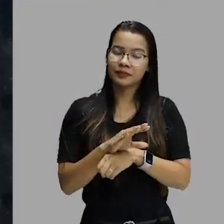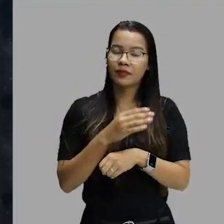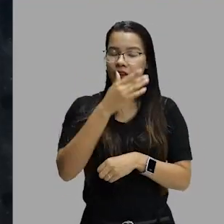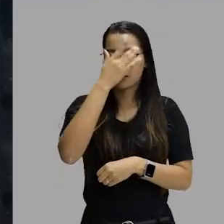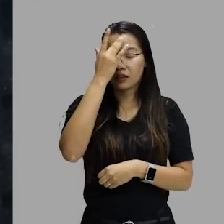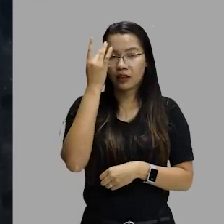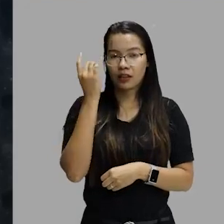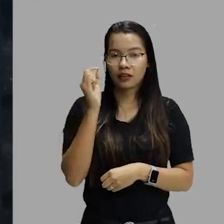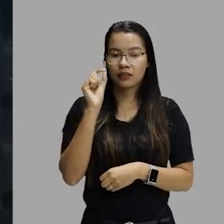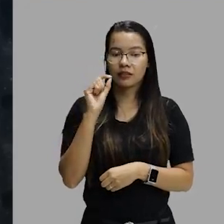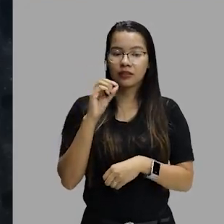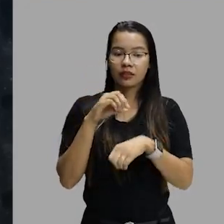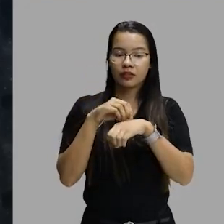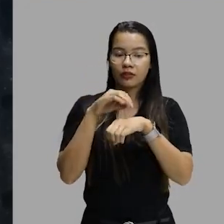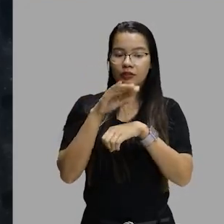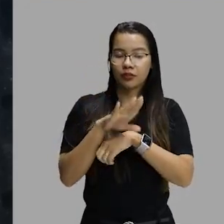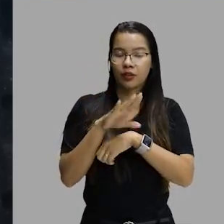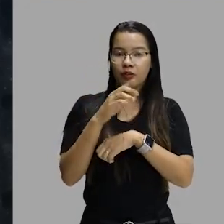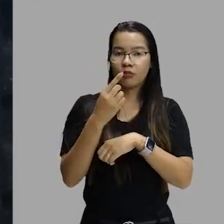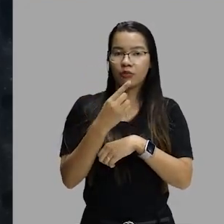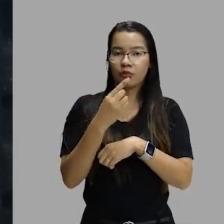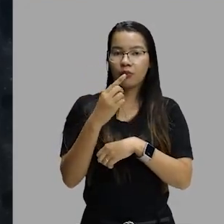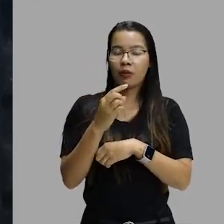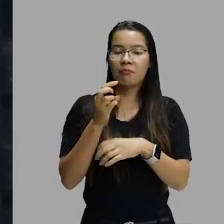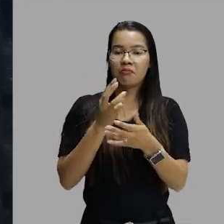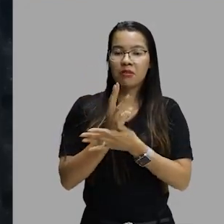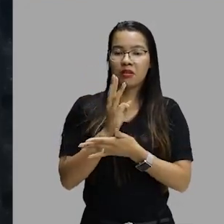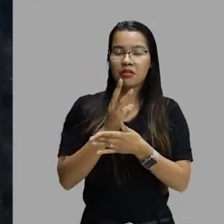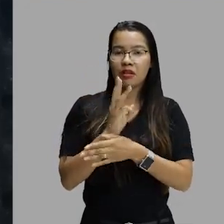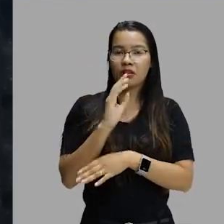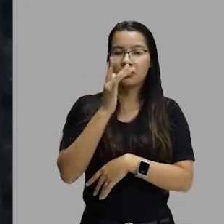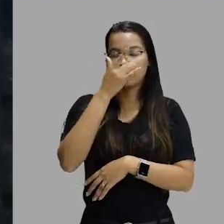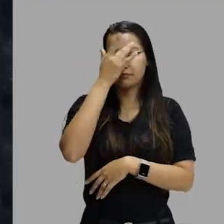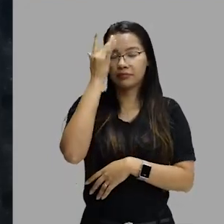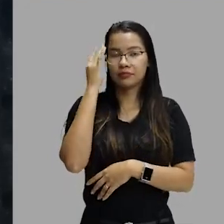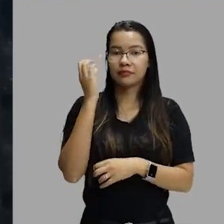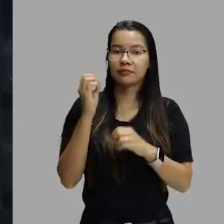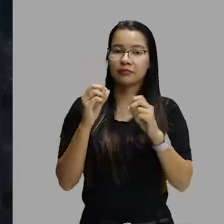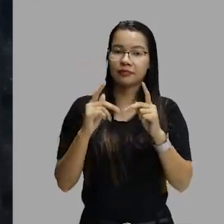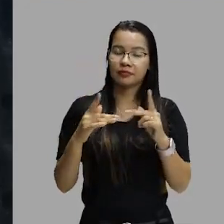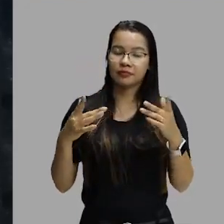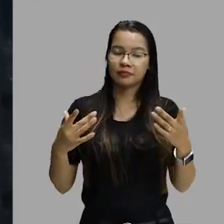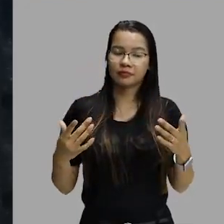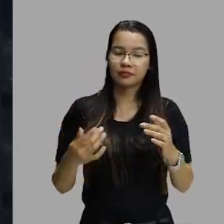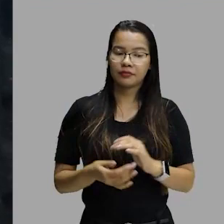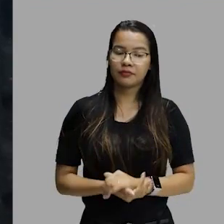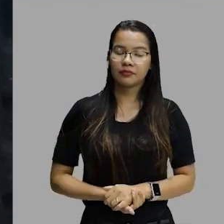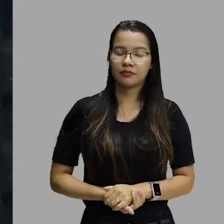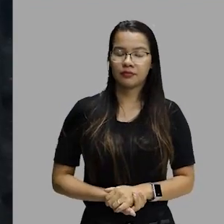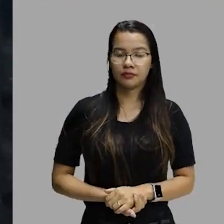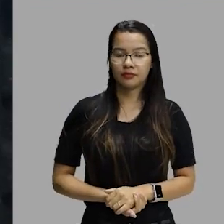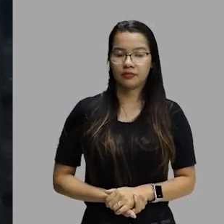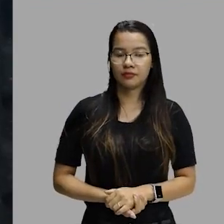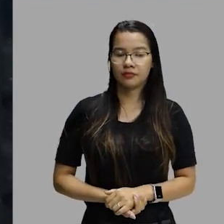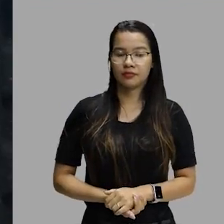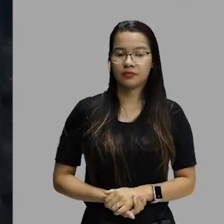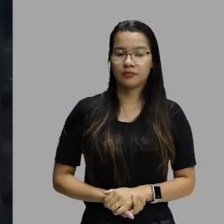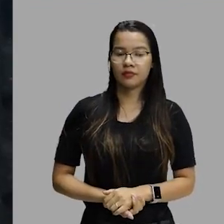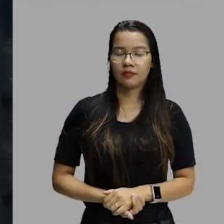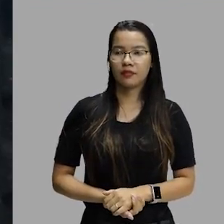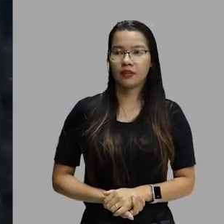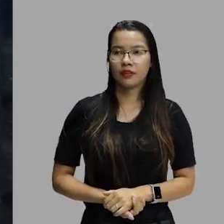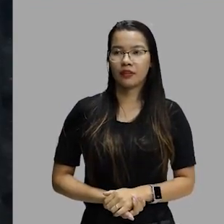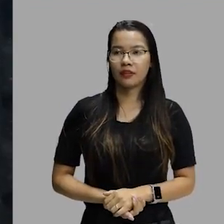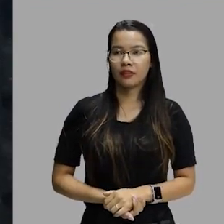e-mail, uma carta, uma mensagem a alguém. Então, aí tem dois complementos, ok? Vamos avançar, porque a aula não é sobre verbo,